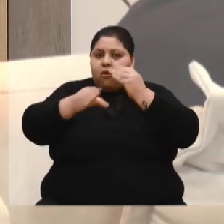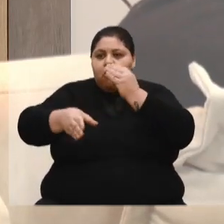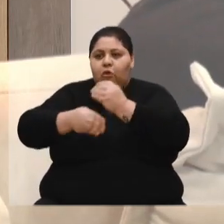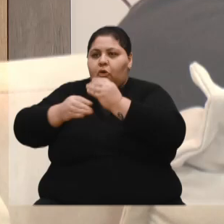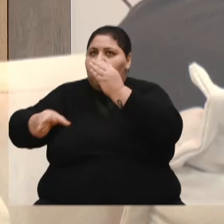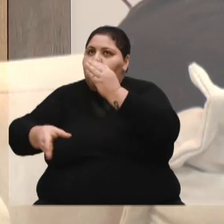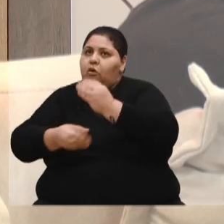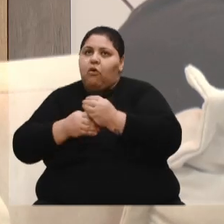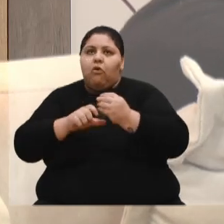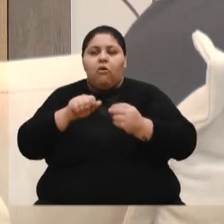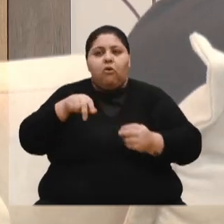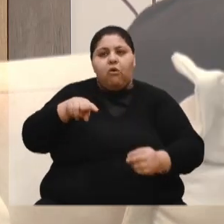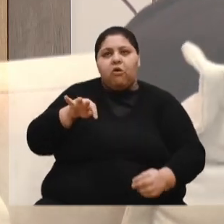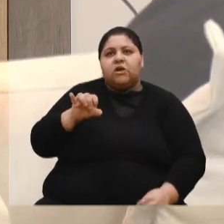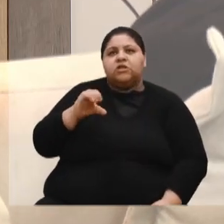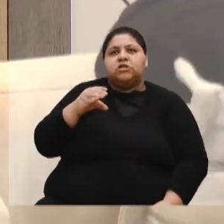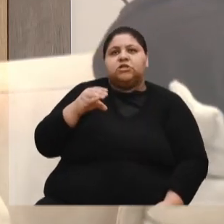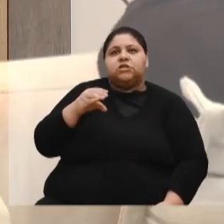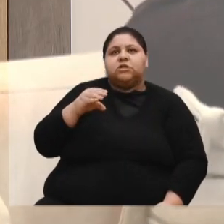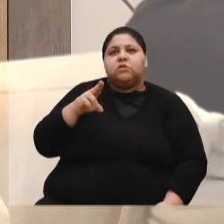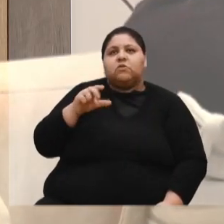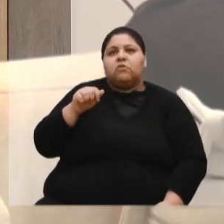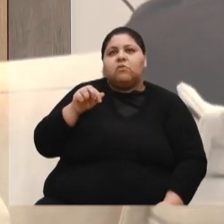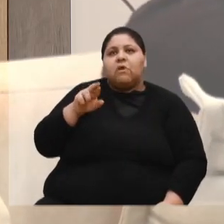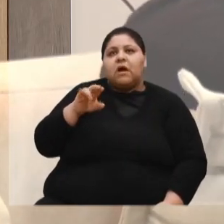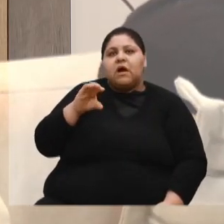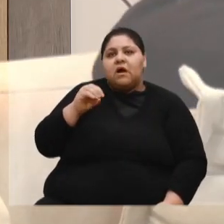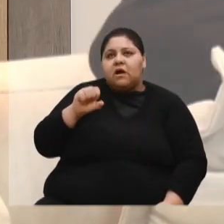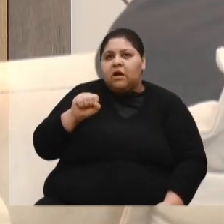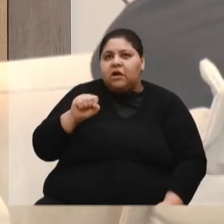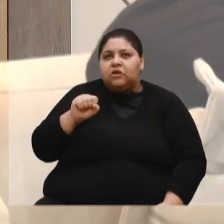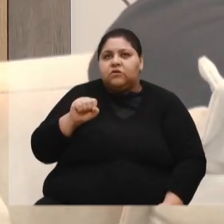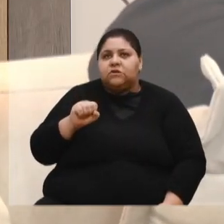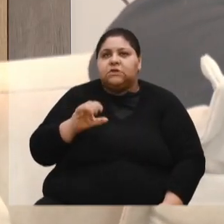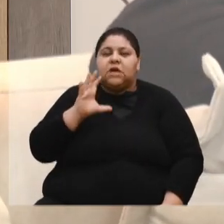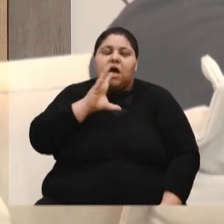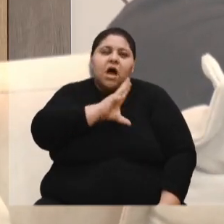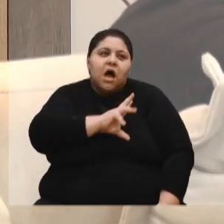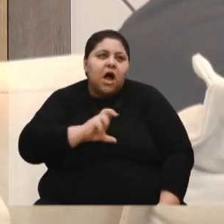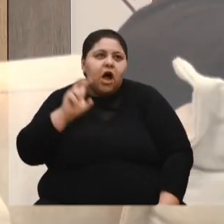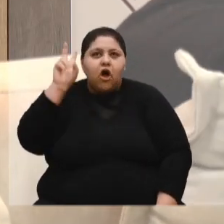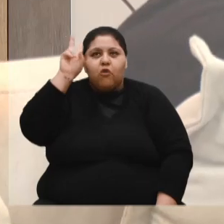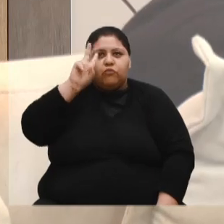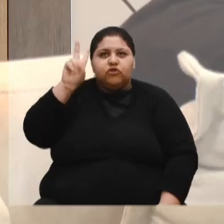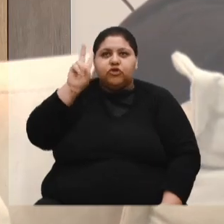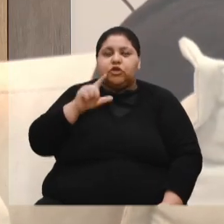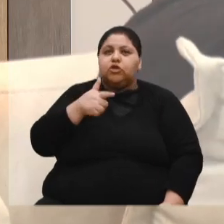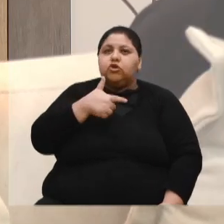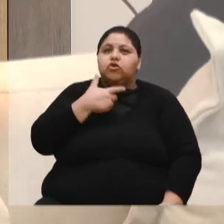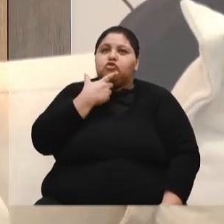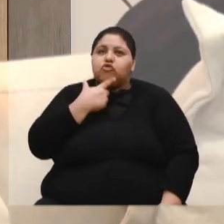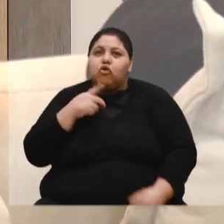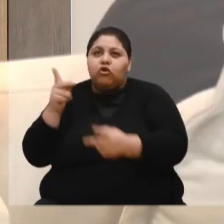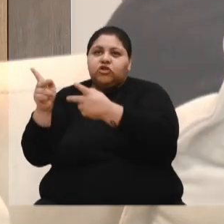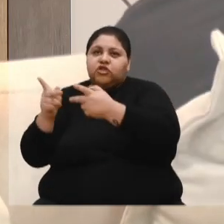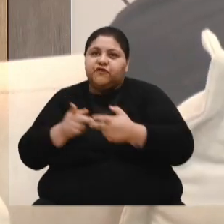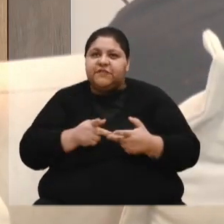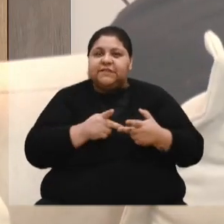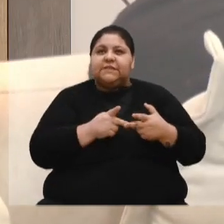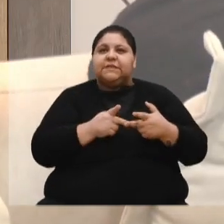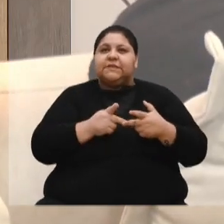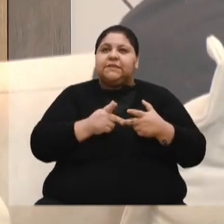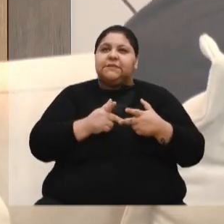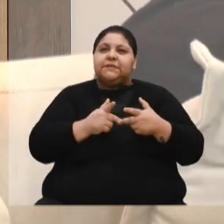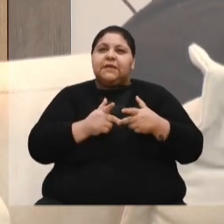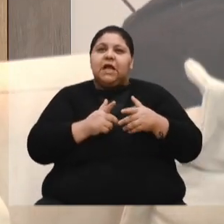de antiquários, adoro malas, adoro histórias, sou um ratão de livraria, né? Então, tudo que aparece eu vou pescando e